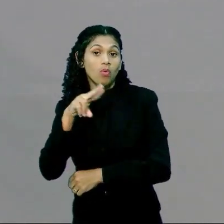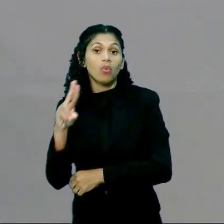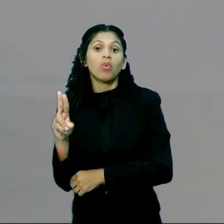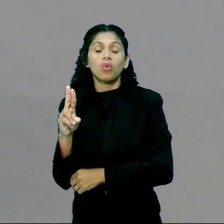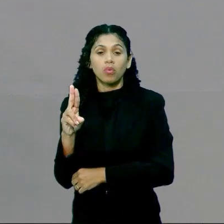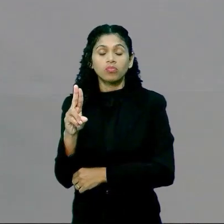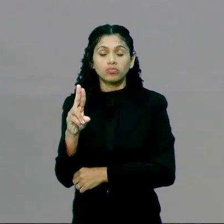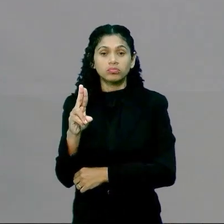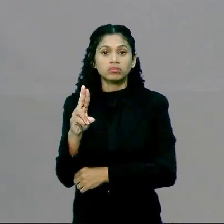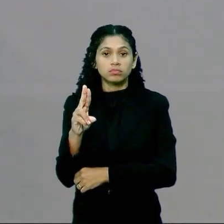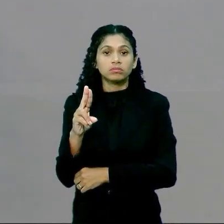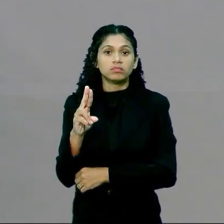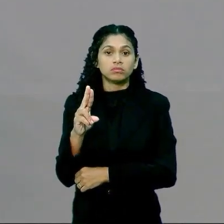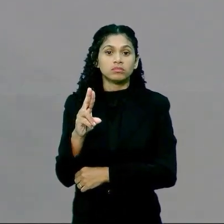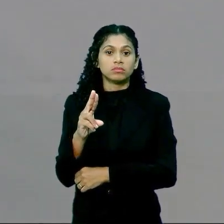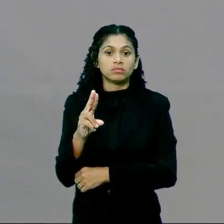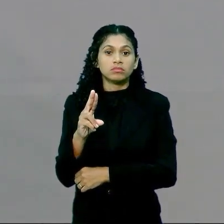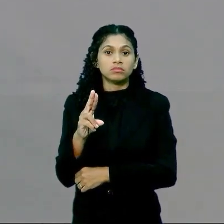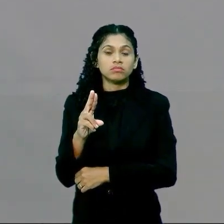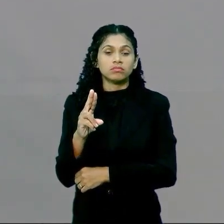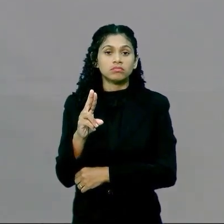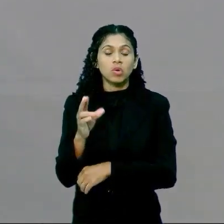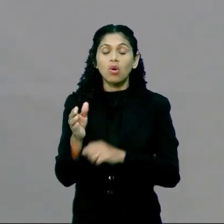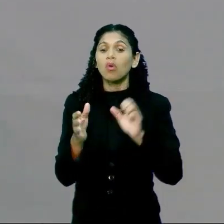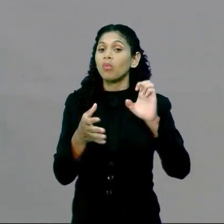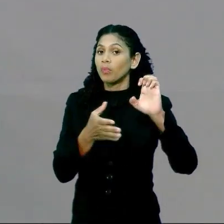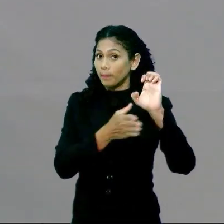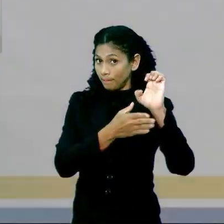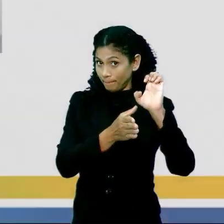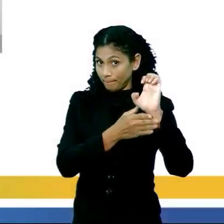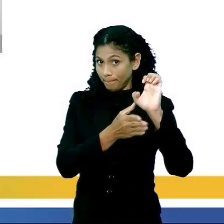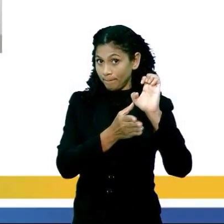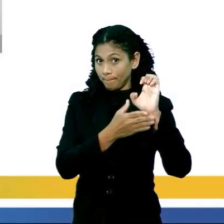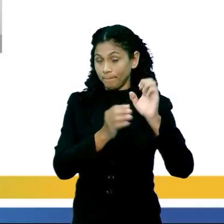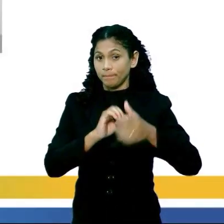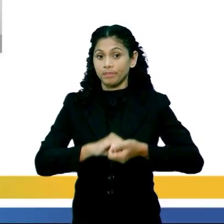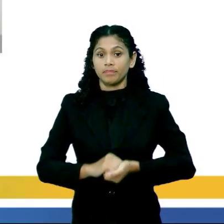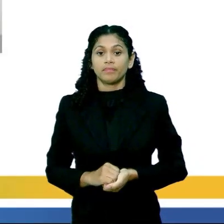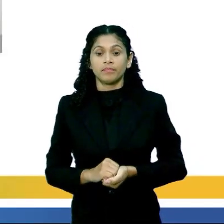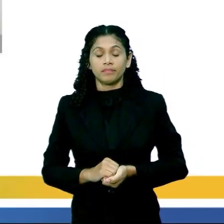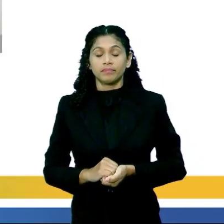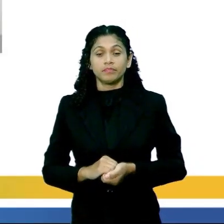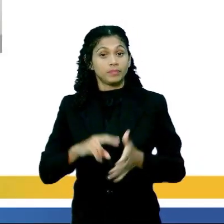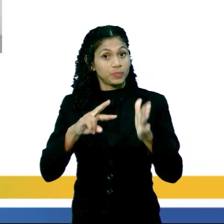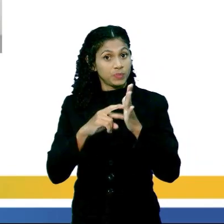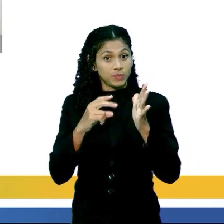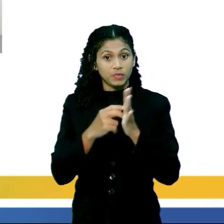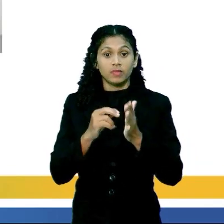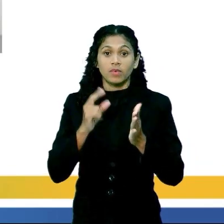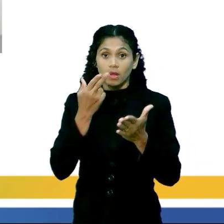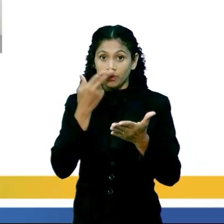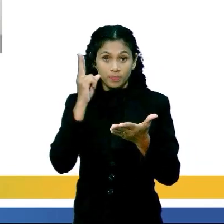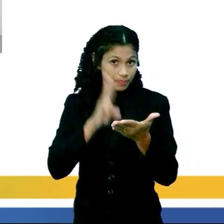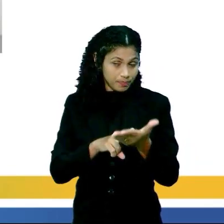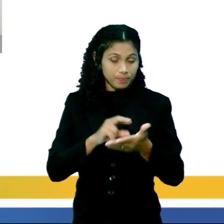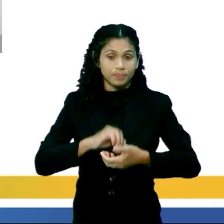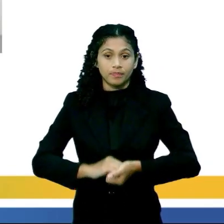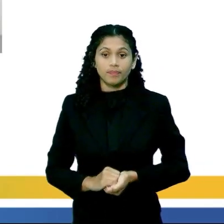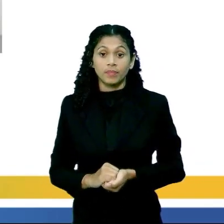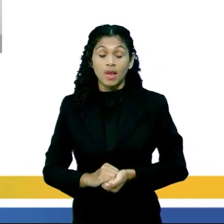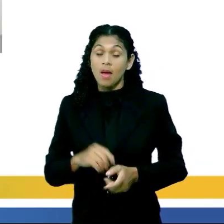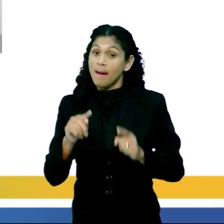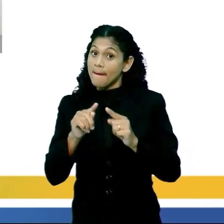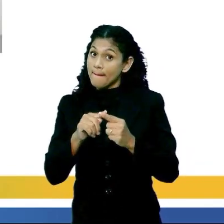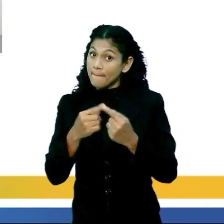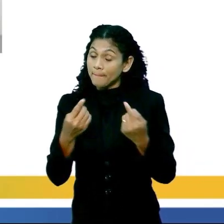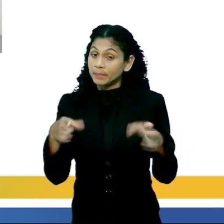em dia, né? O correio eletrônico, que é o que a gente mais utiliza, o e-mail, tá? Então, ela tem o mesmo significado aí, a carta. Mas eu também